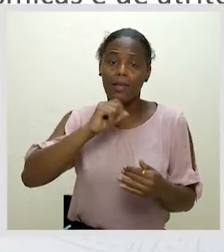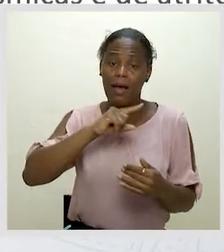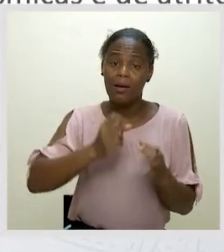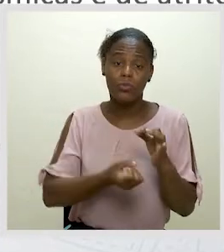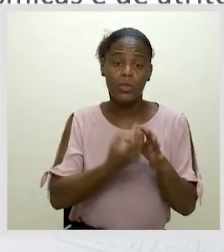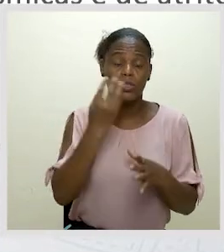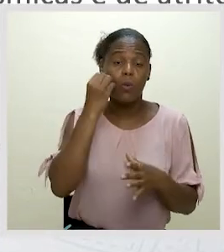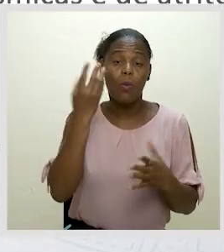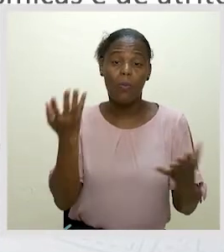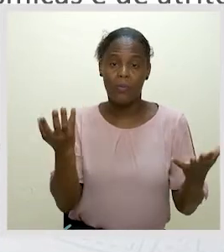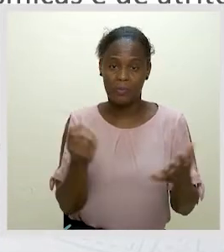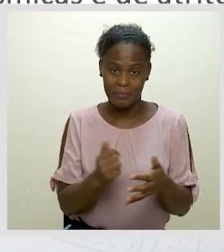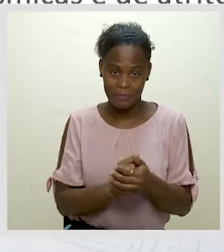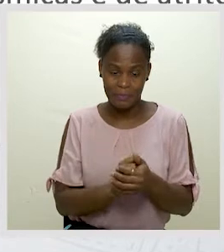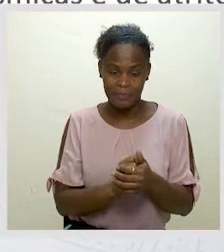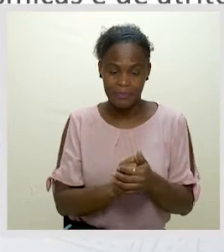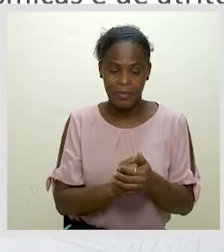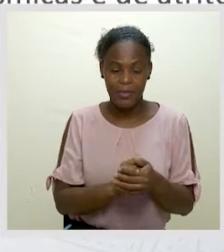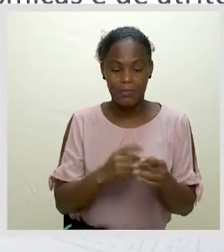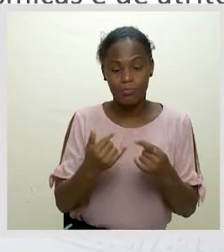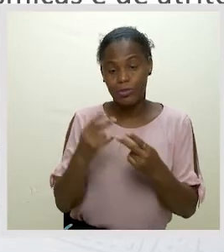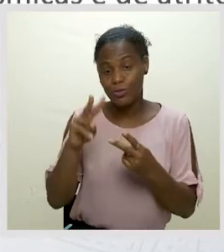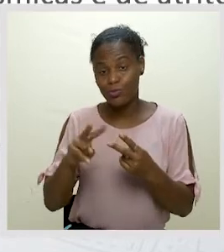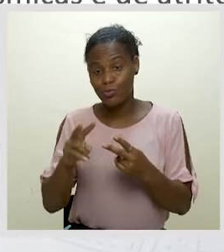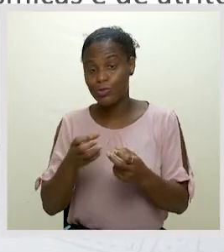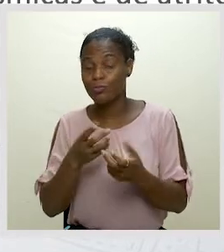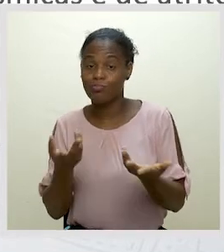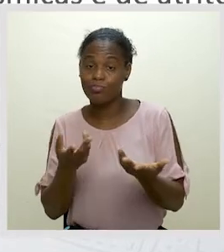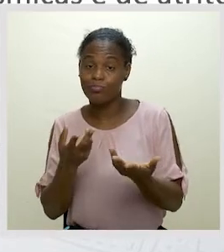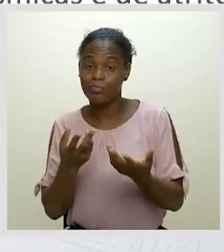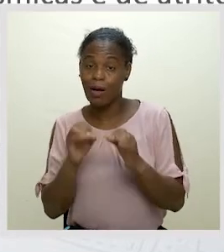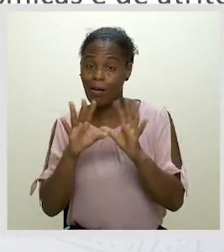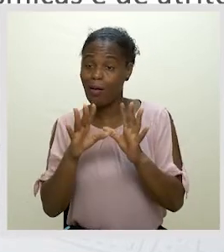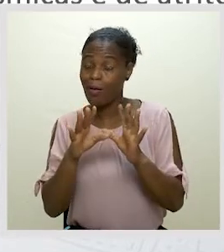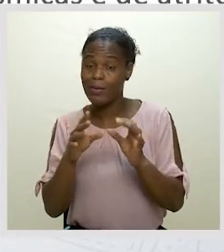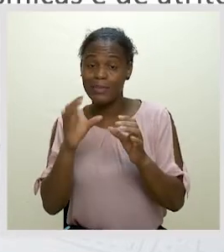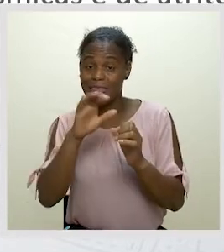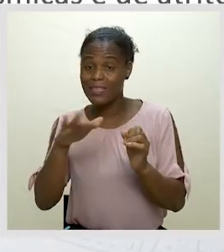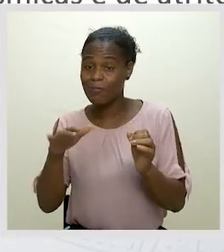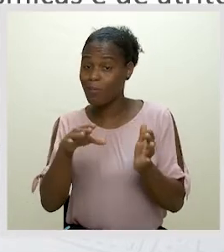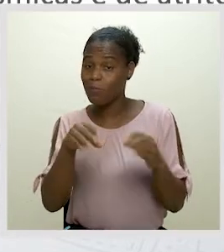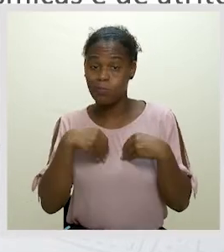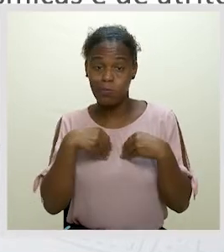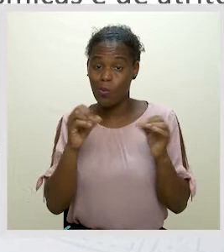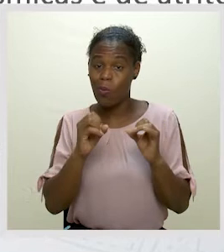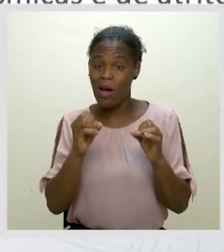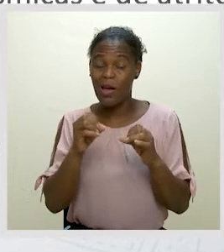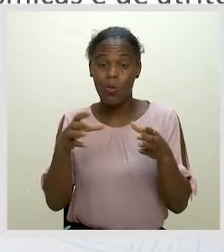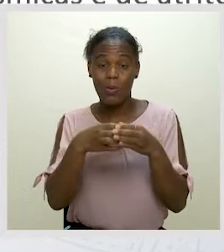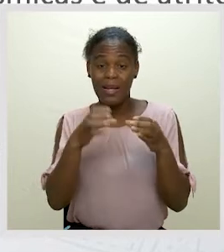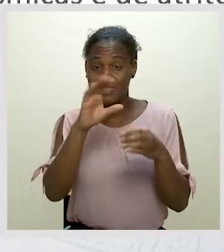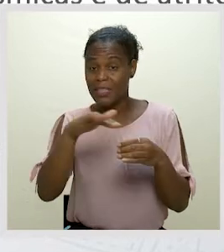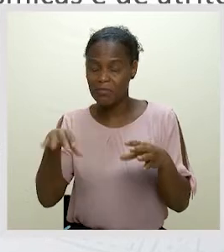terá originado? A segunda evidência científica, não aprovada e rejeitada pela